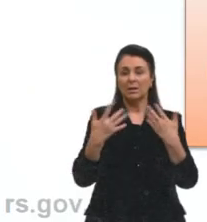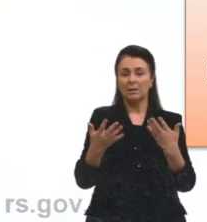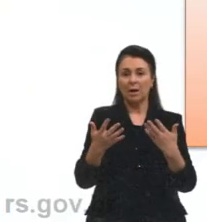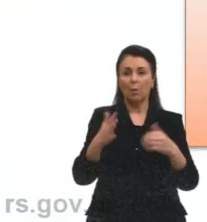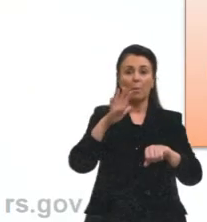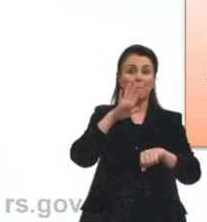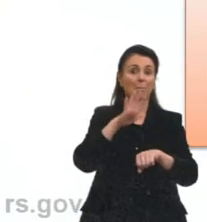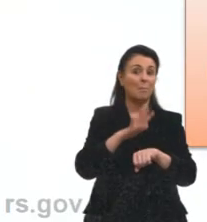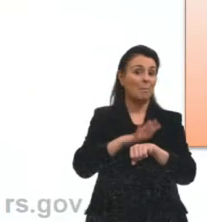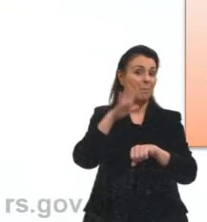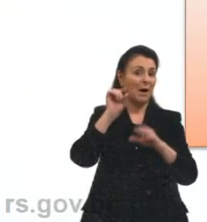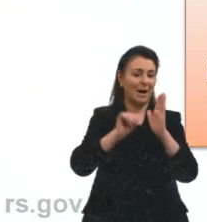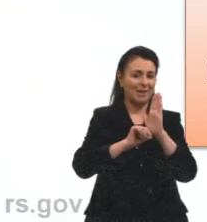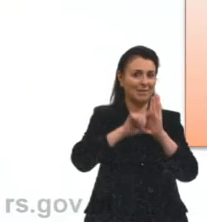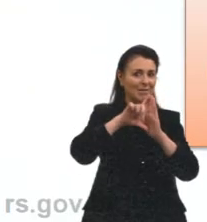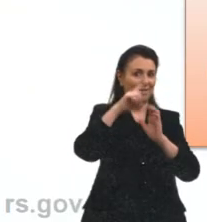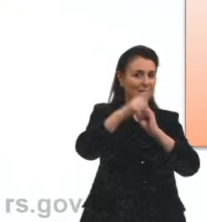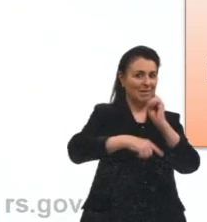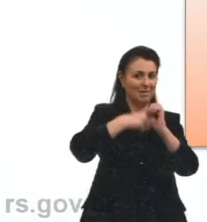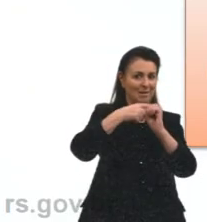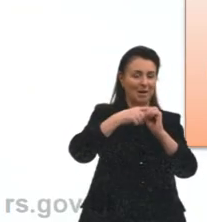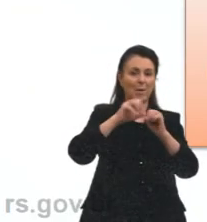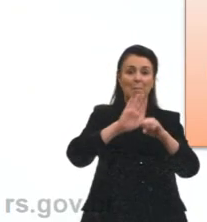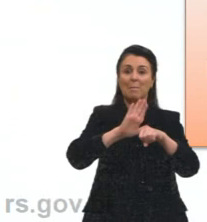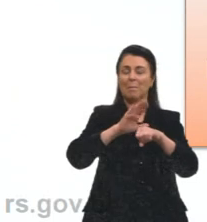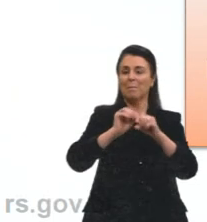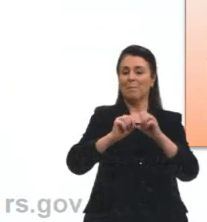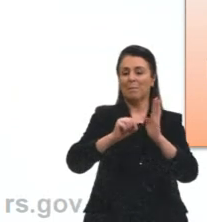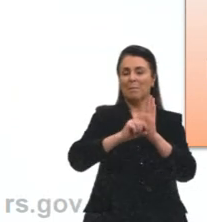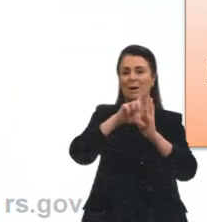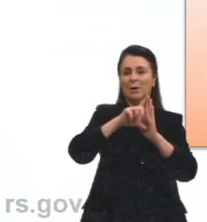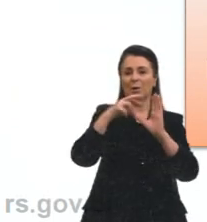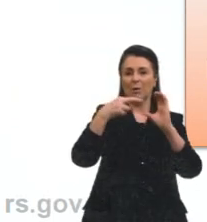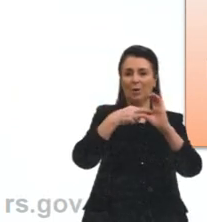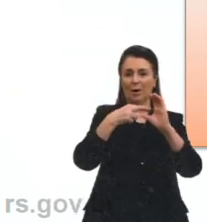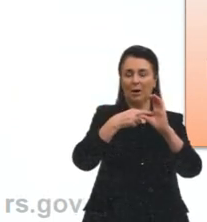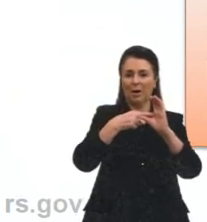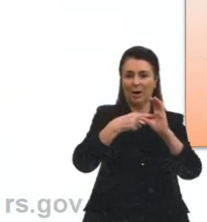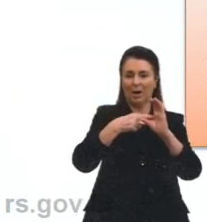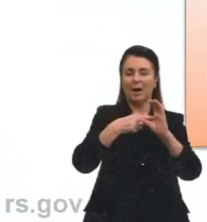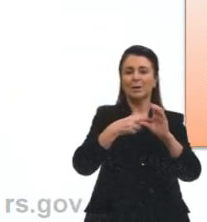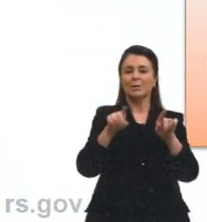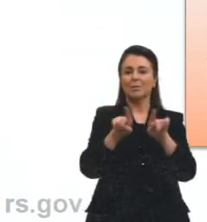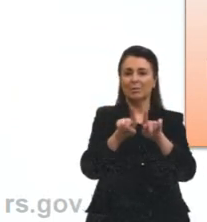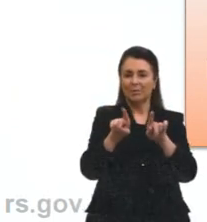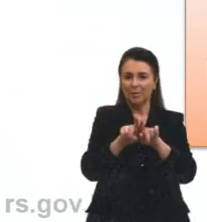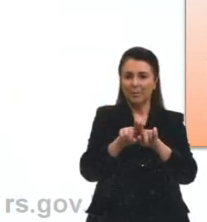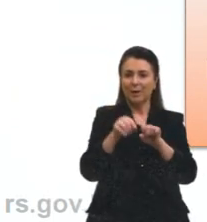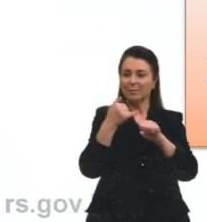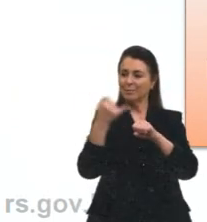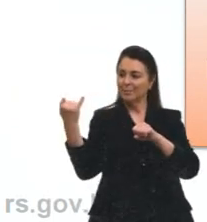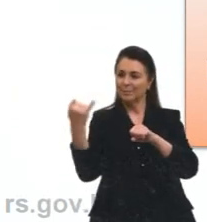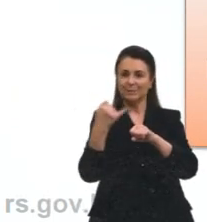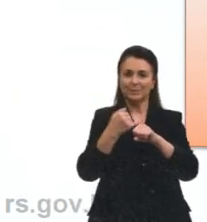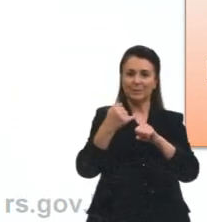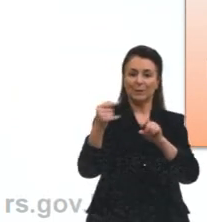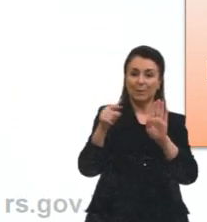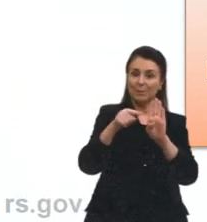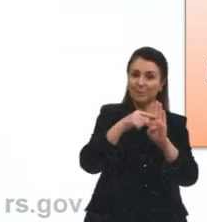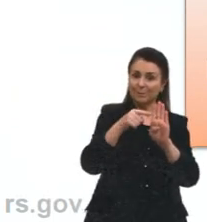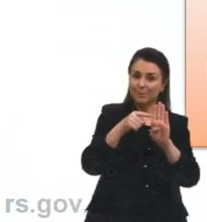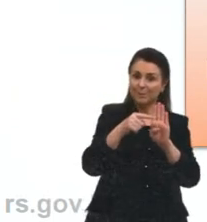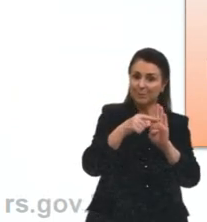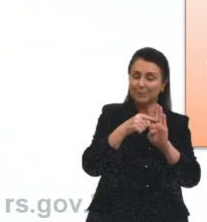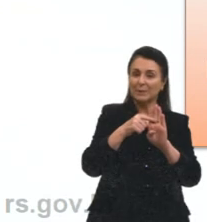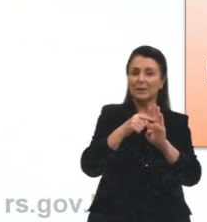maior o tamanho do átomo a hora tamanho do raio atômico menor o potencial de ionização tá e Menor eletronegatividade